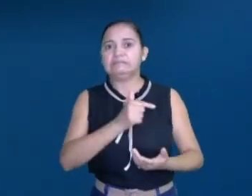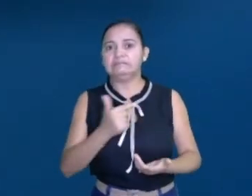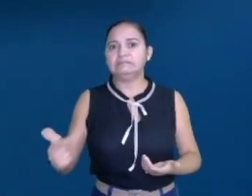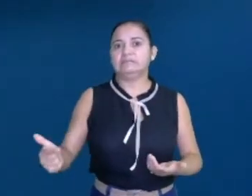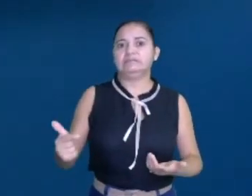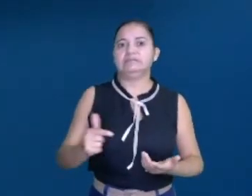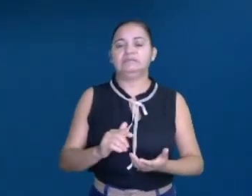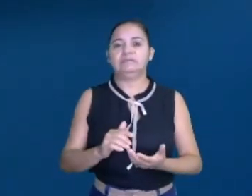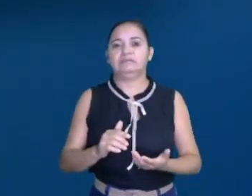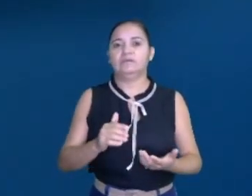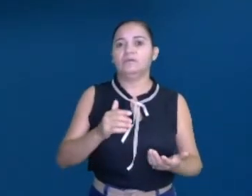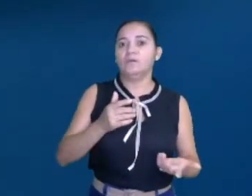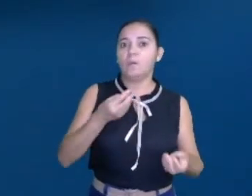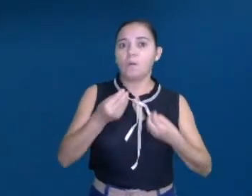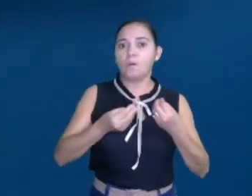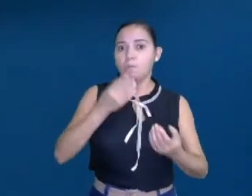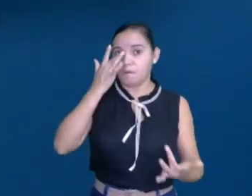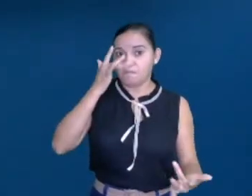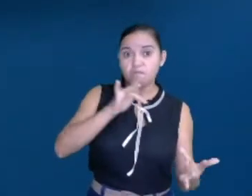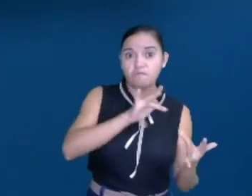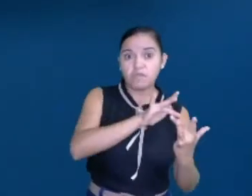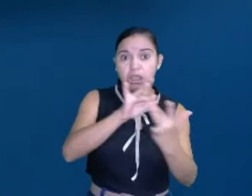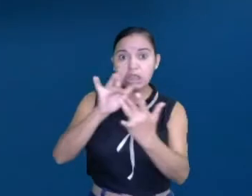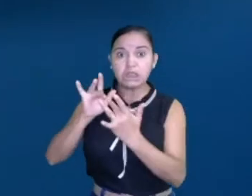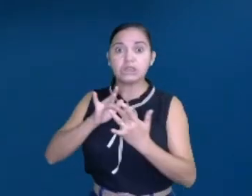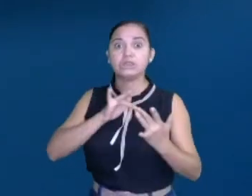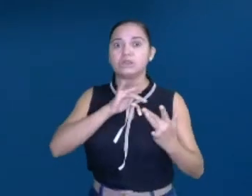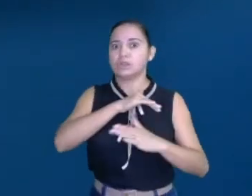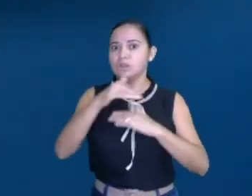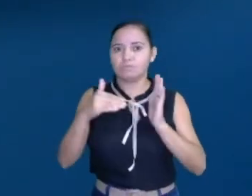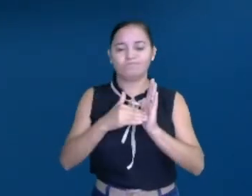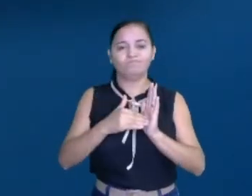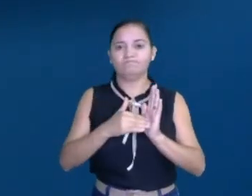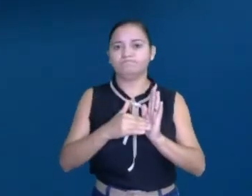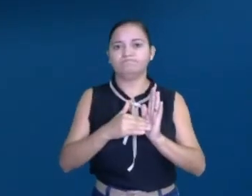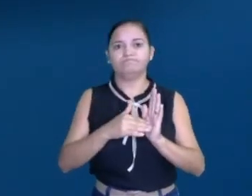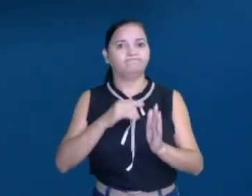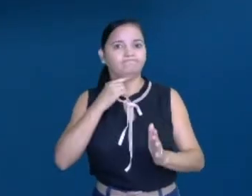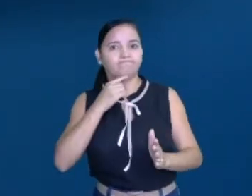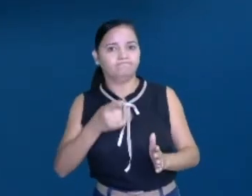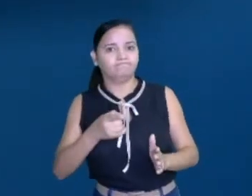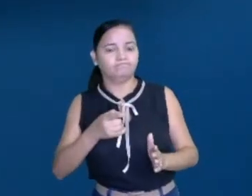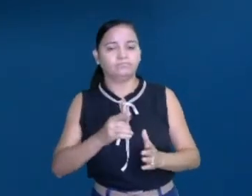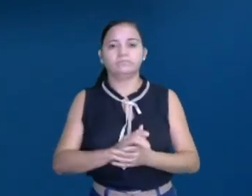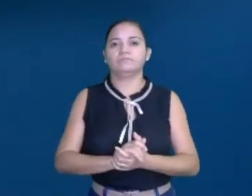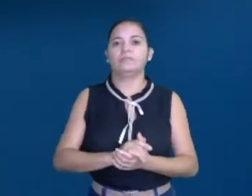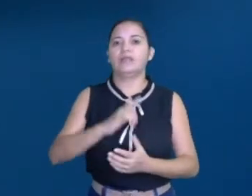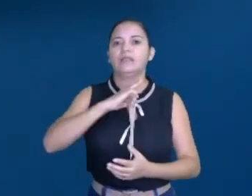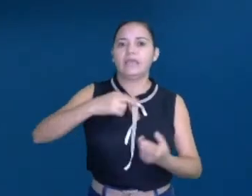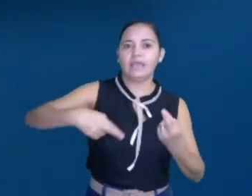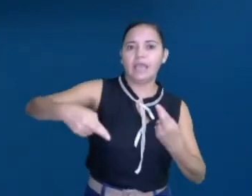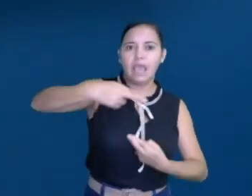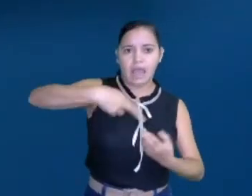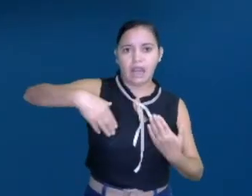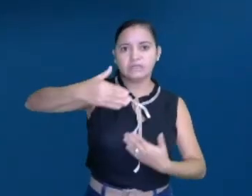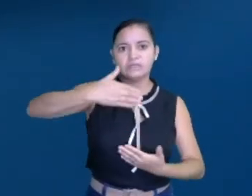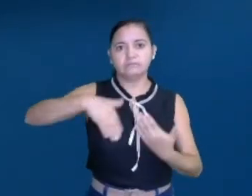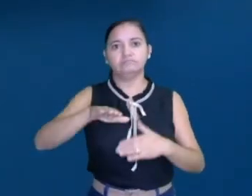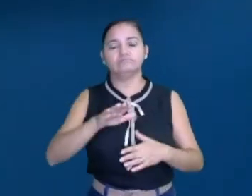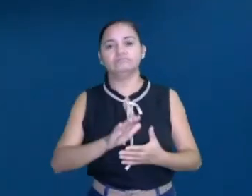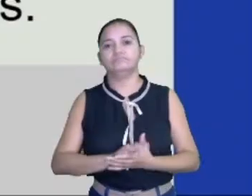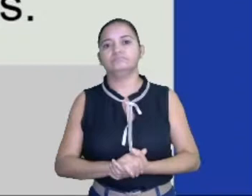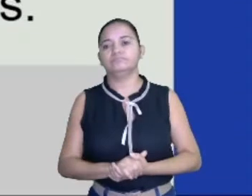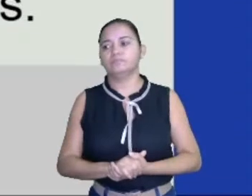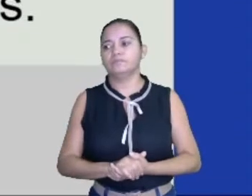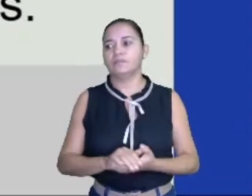de afetividade entre todos os membros que participam daquele grupo. Então, essa relação é meio que indireta. E